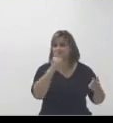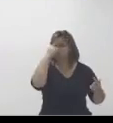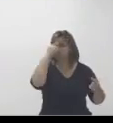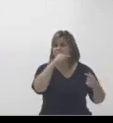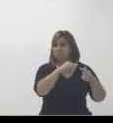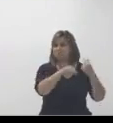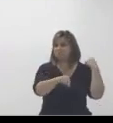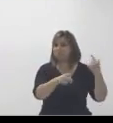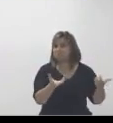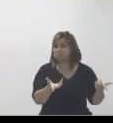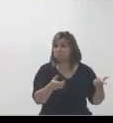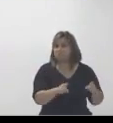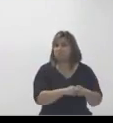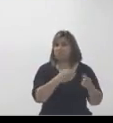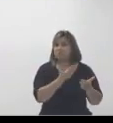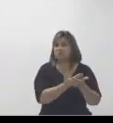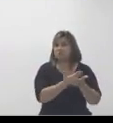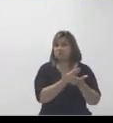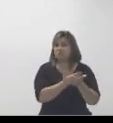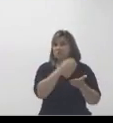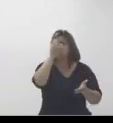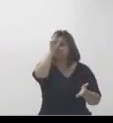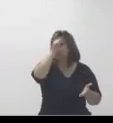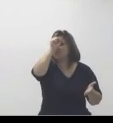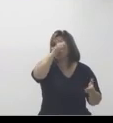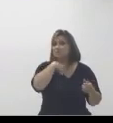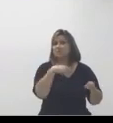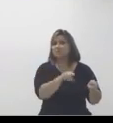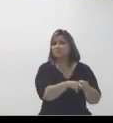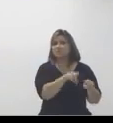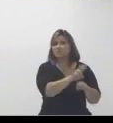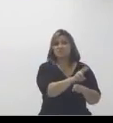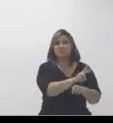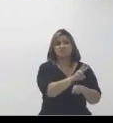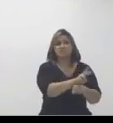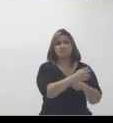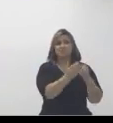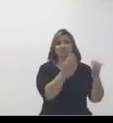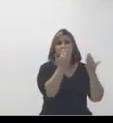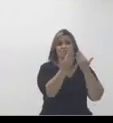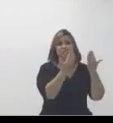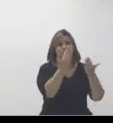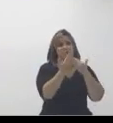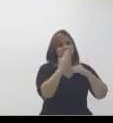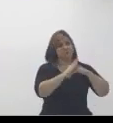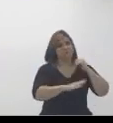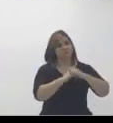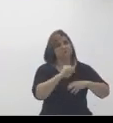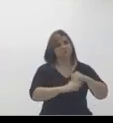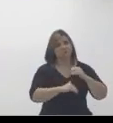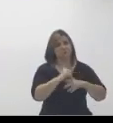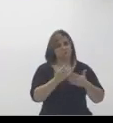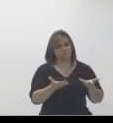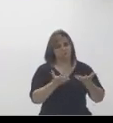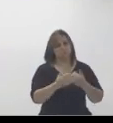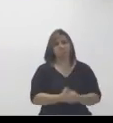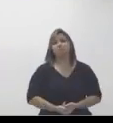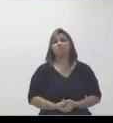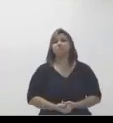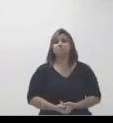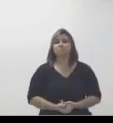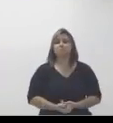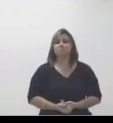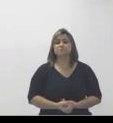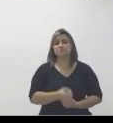foge dos princípios defendidos para o exercício profissional da psicologia né